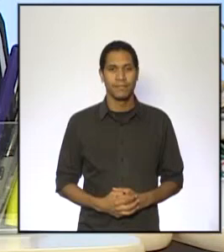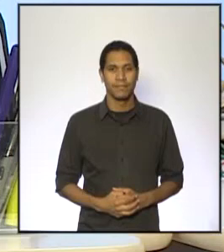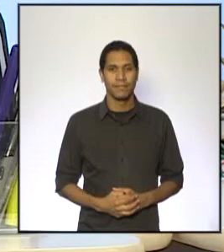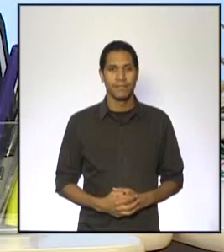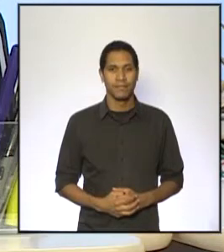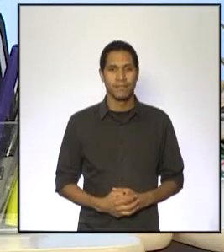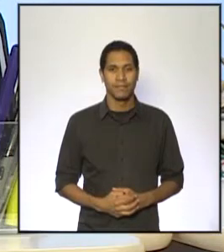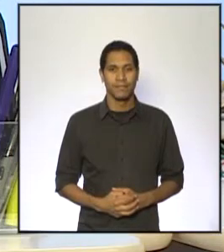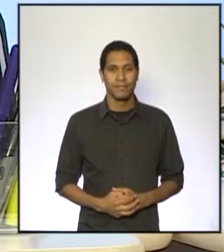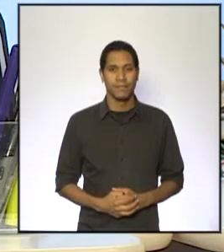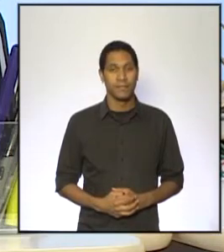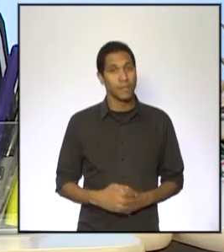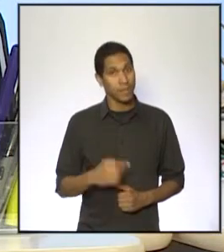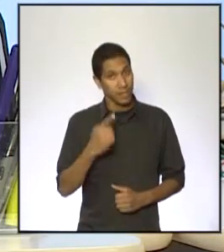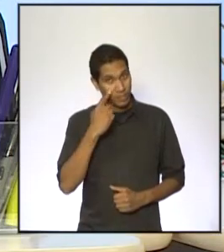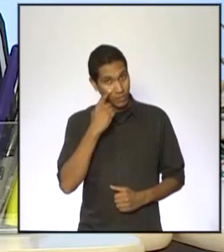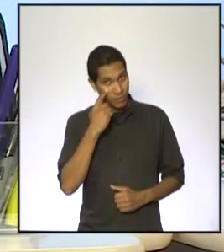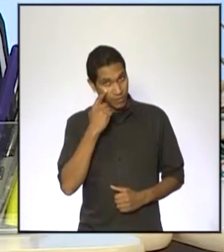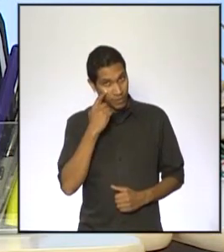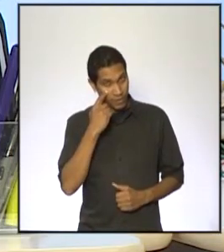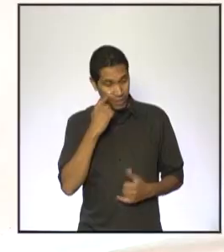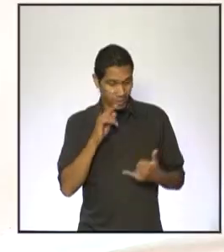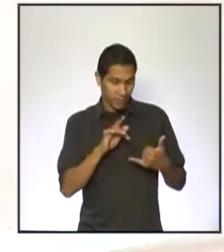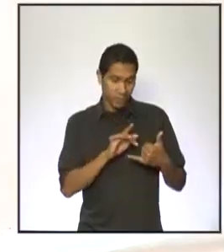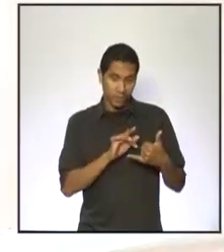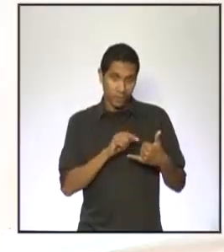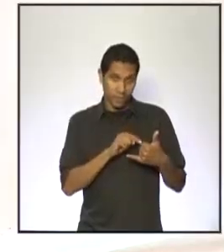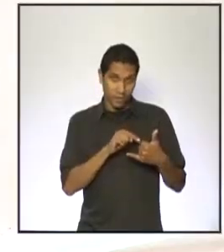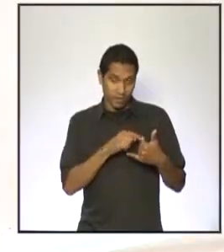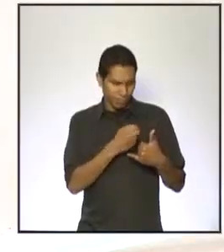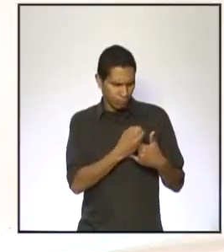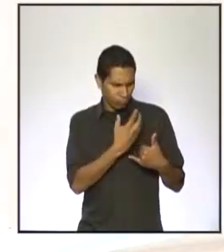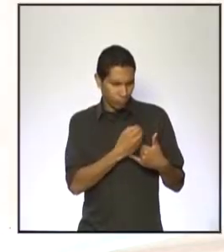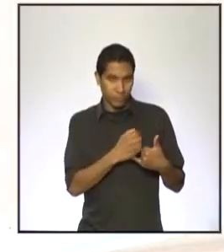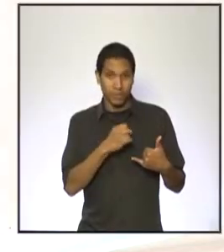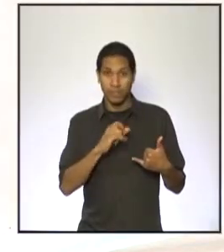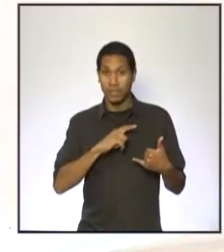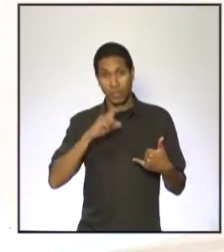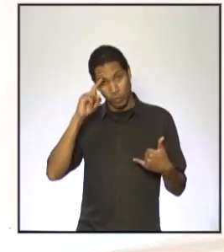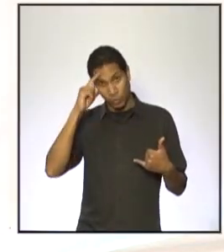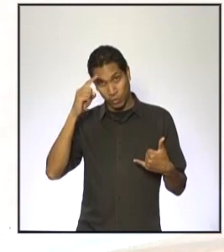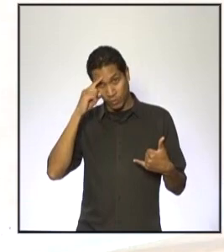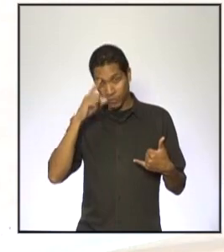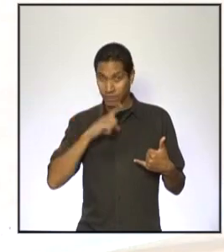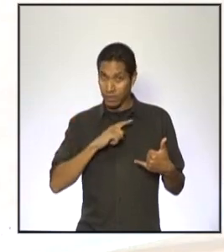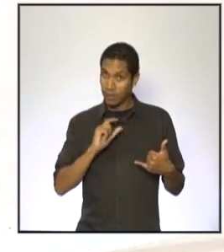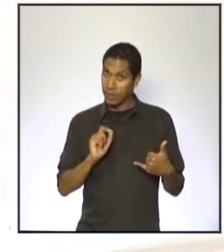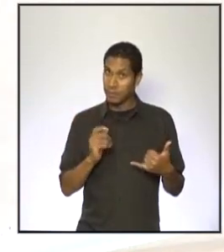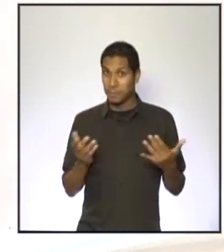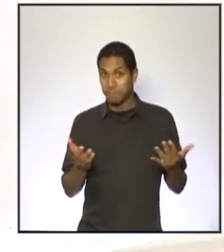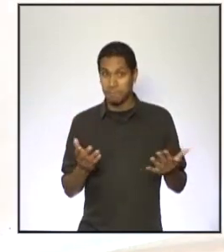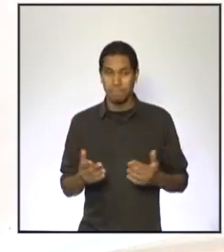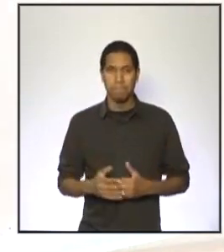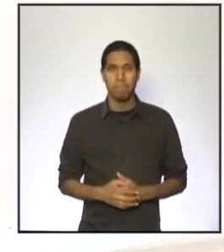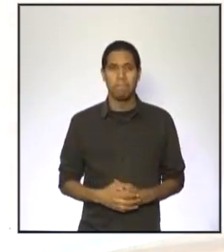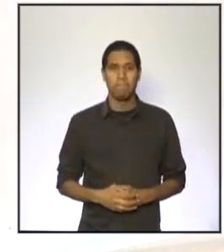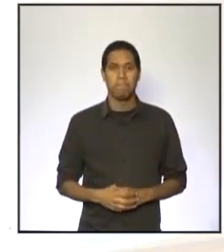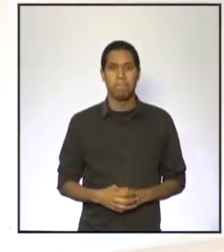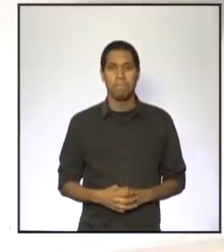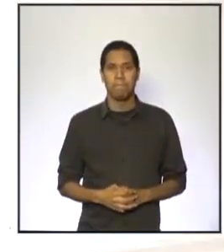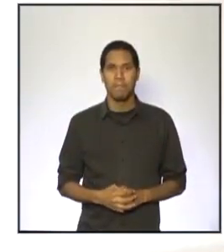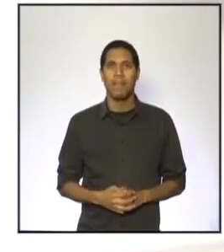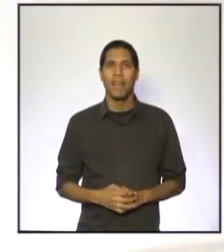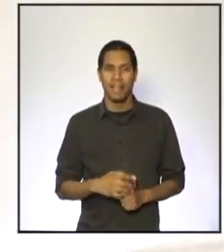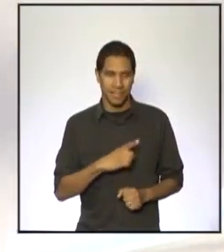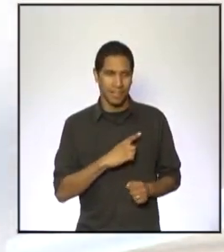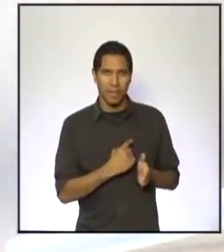E já vou olhar aqui o celular para ver se nós temos dúvidas de vocês aí de casa. Ah, chegou